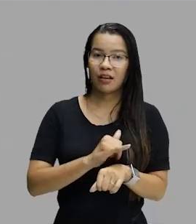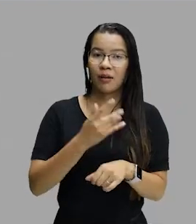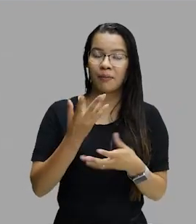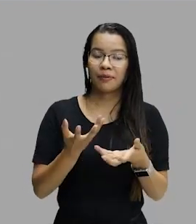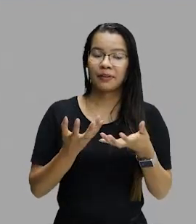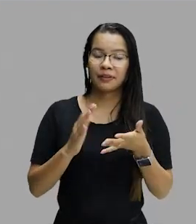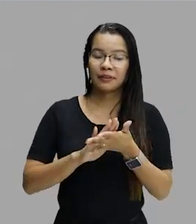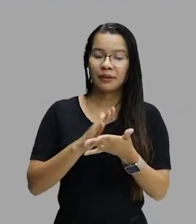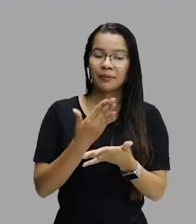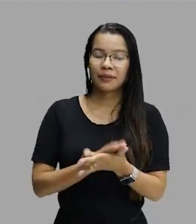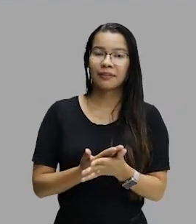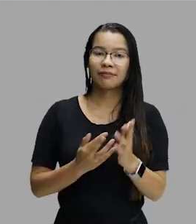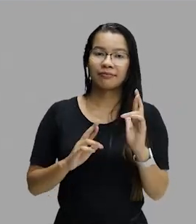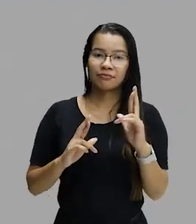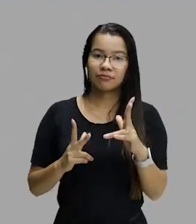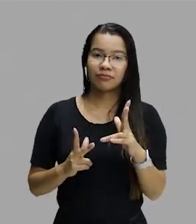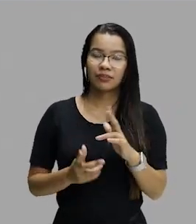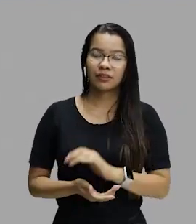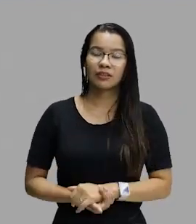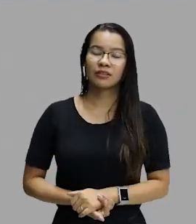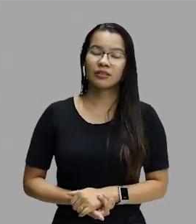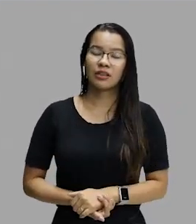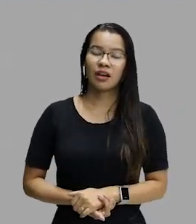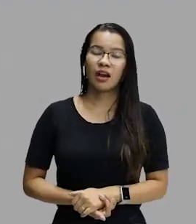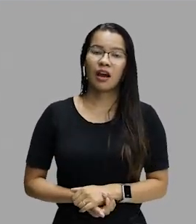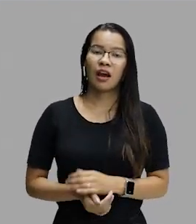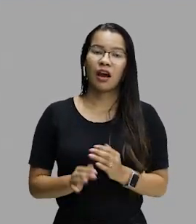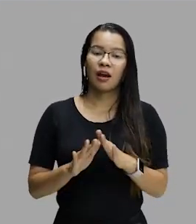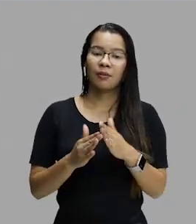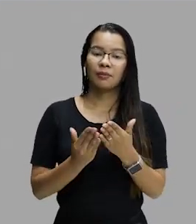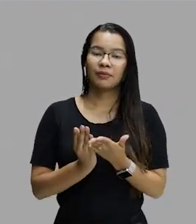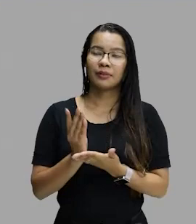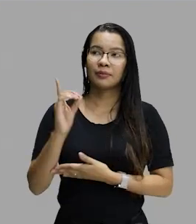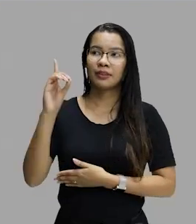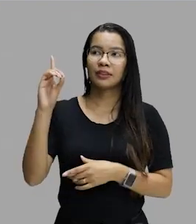ao seu modo. E não é assim. A Bíblia tem uma interpretação